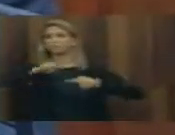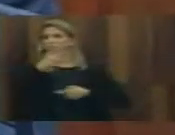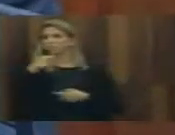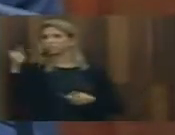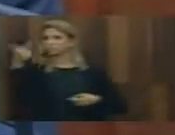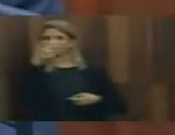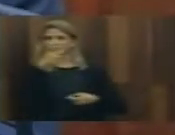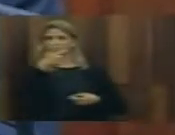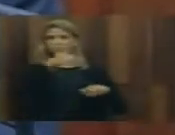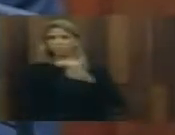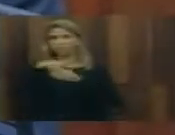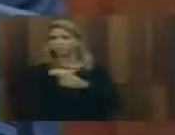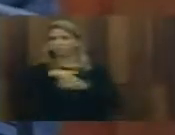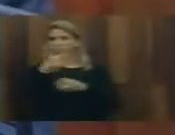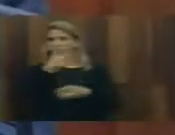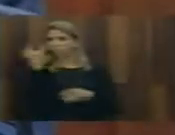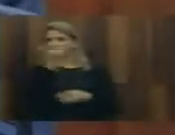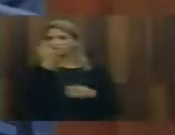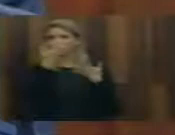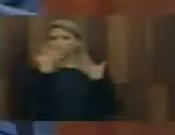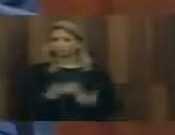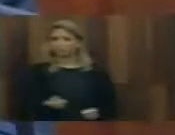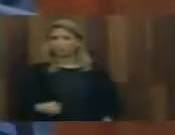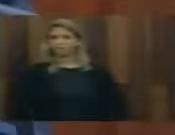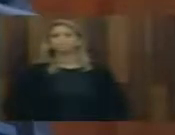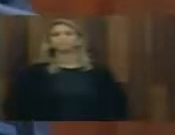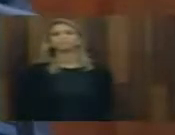como estão, aprovada por unanimidade.